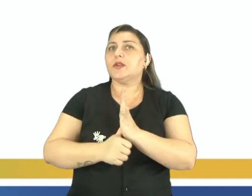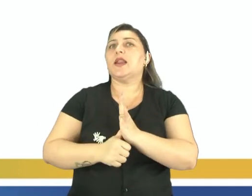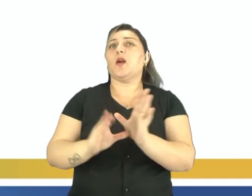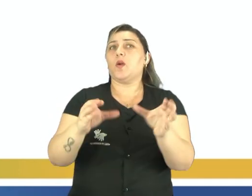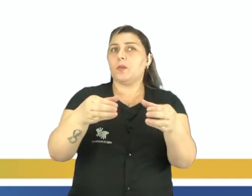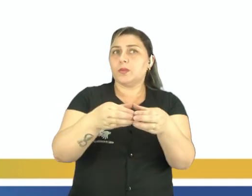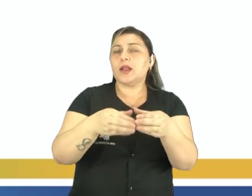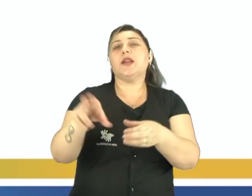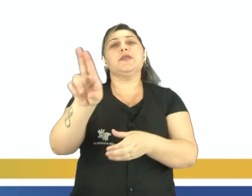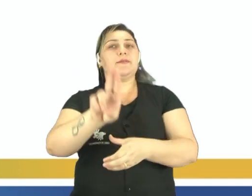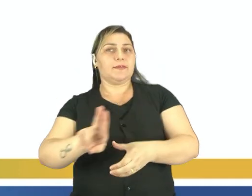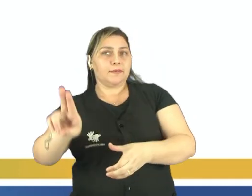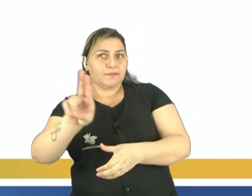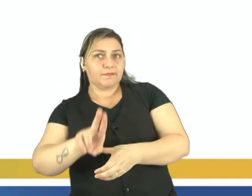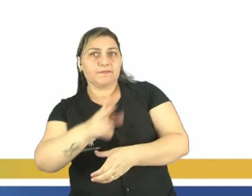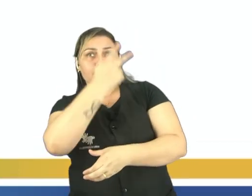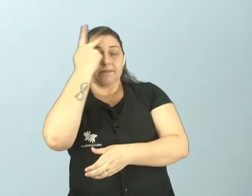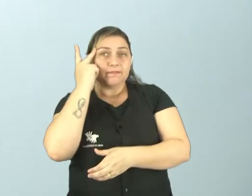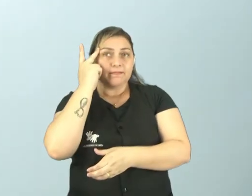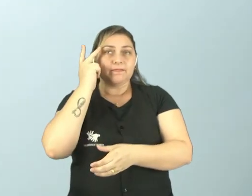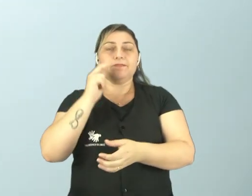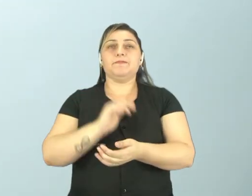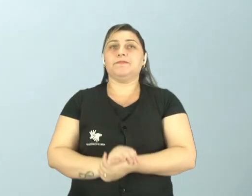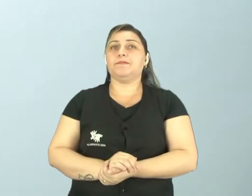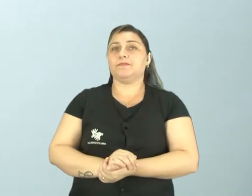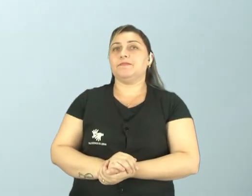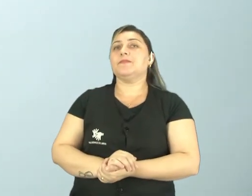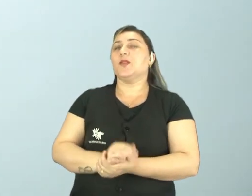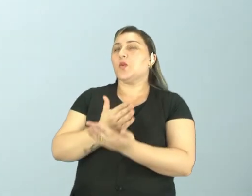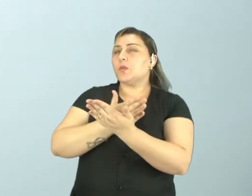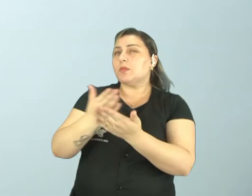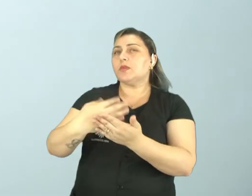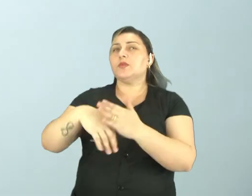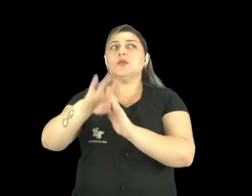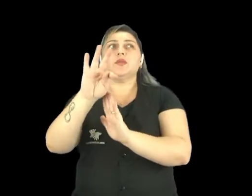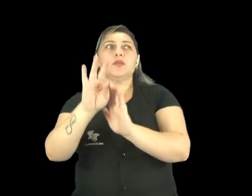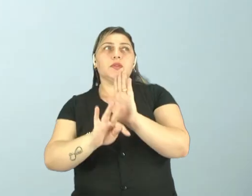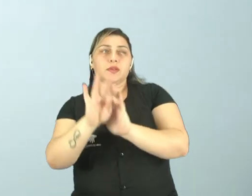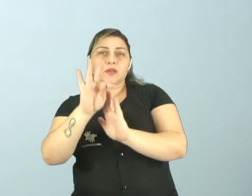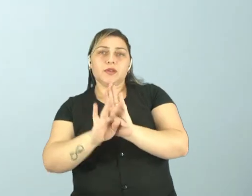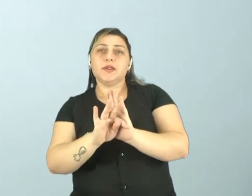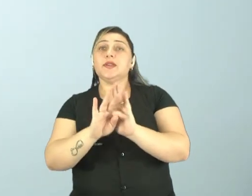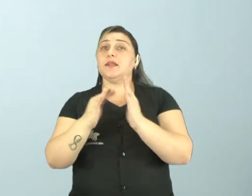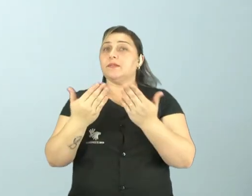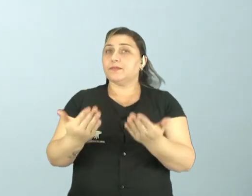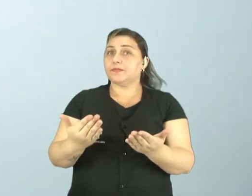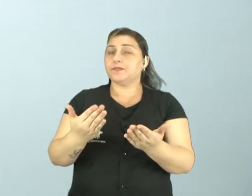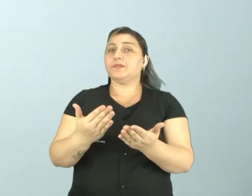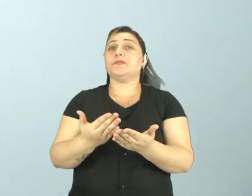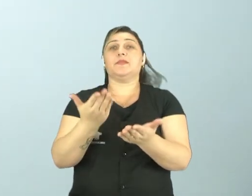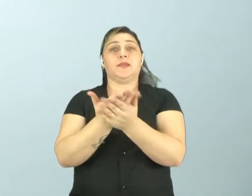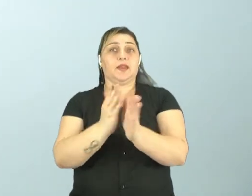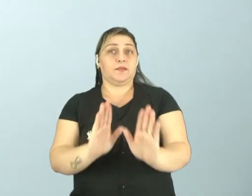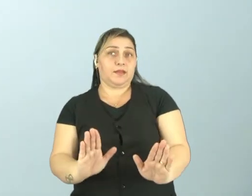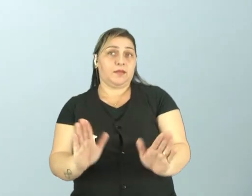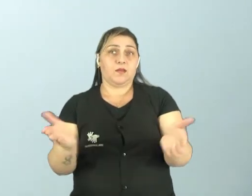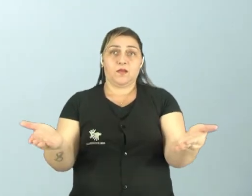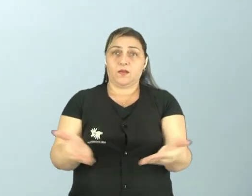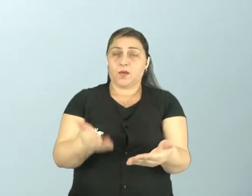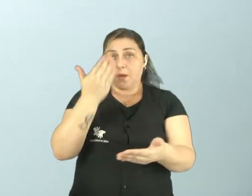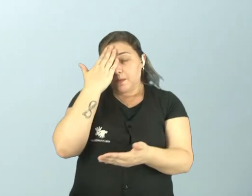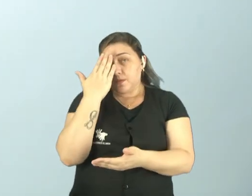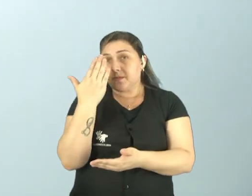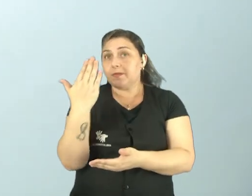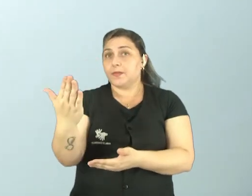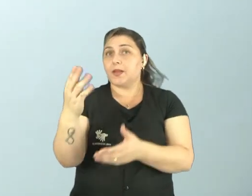identitária da comunidade que a usa. Está bem ali no início do texto e é isso que ela defende. Terminamos por aqui.